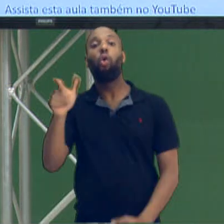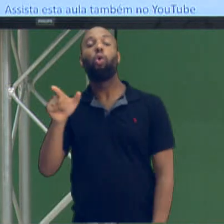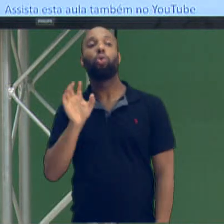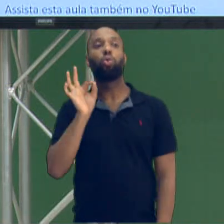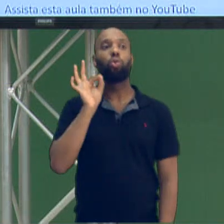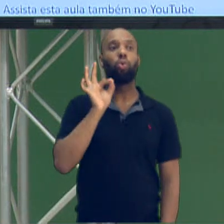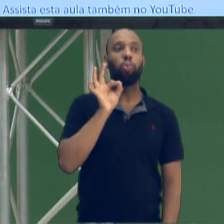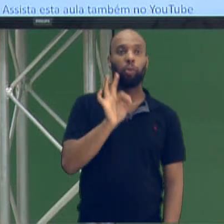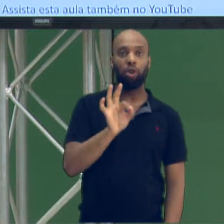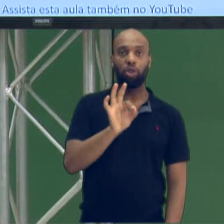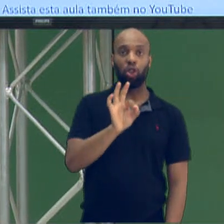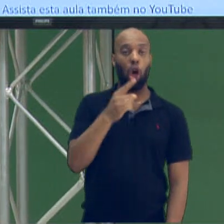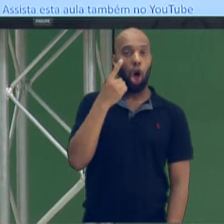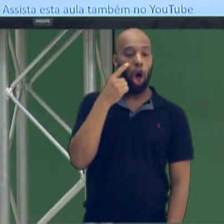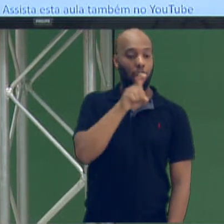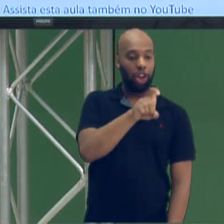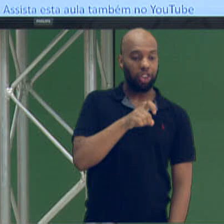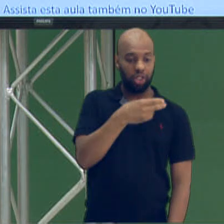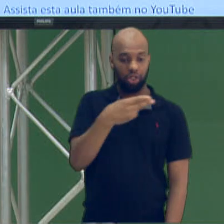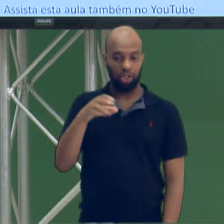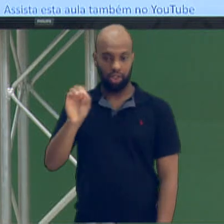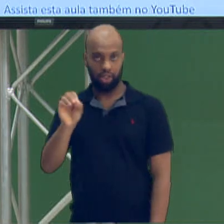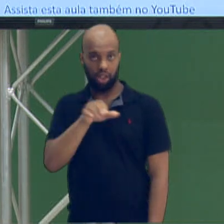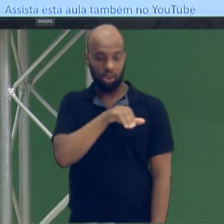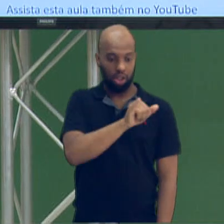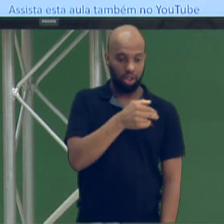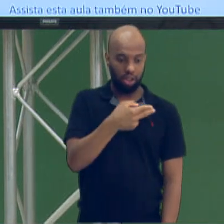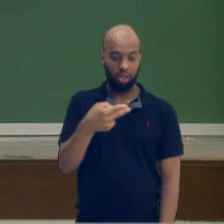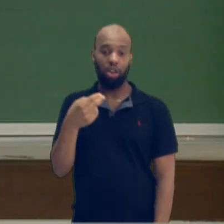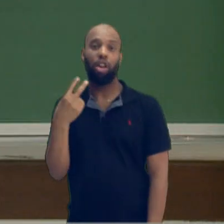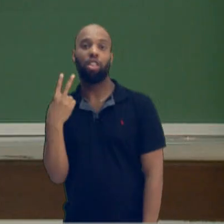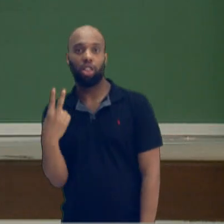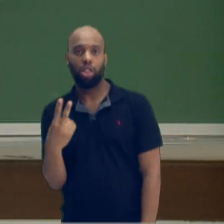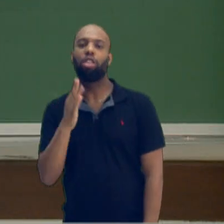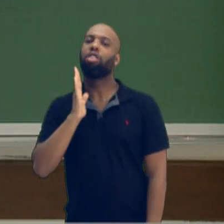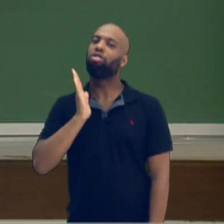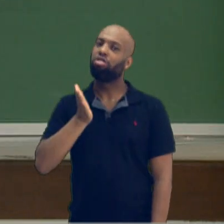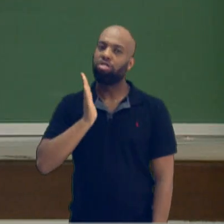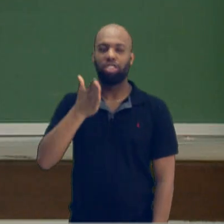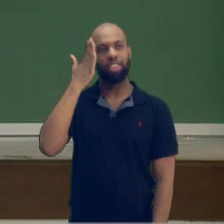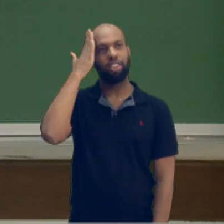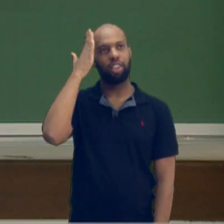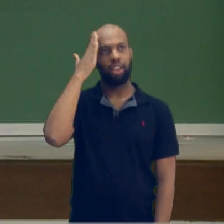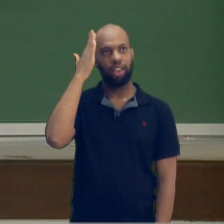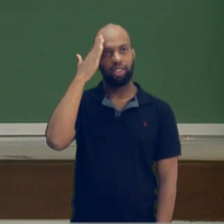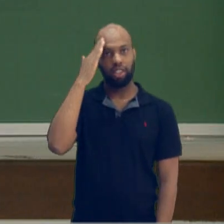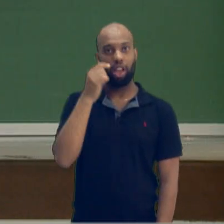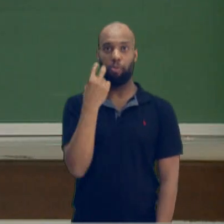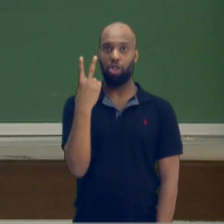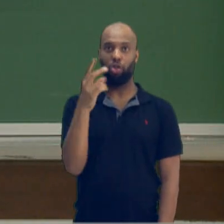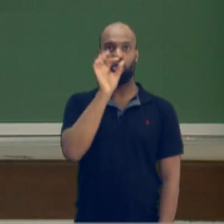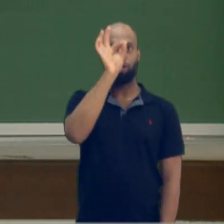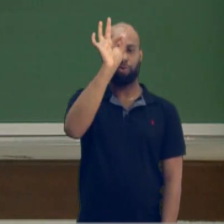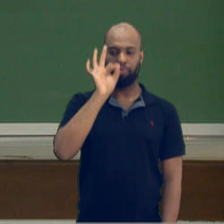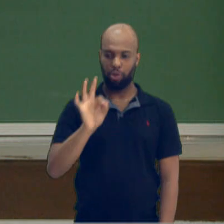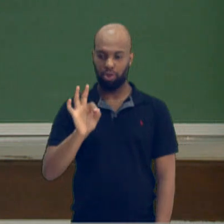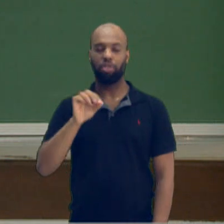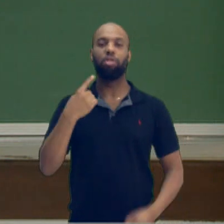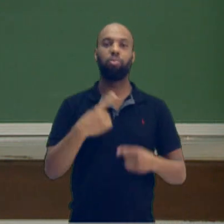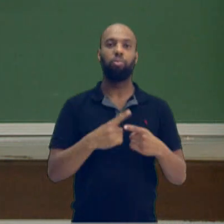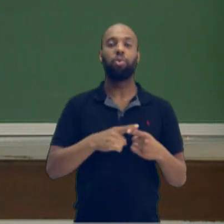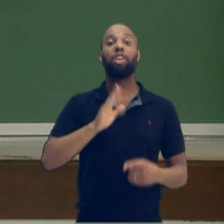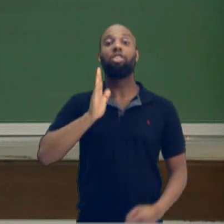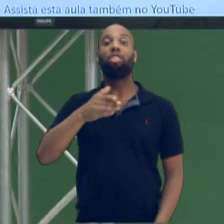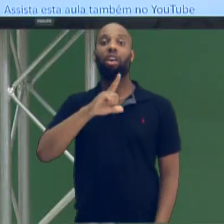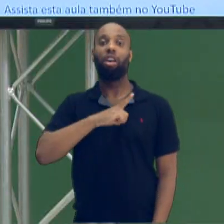ponto? Quando o x vale 0 e o y está valendo 2. Pronto, já definimos os valores de 2 pontos. Se a gente tem o valor dos